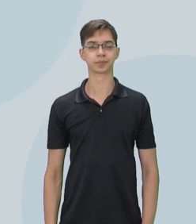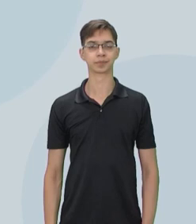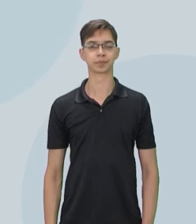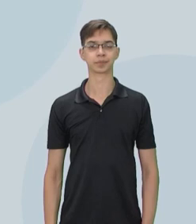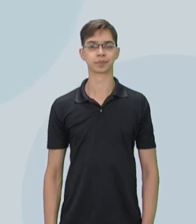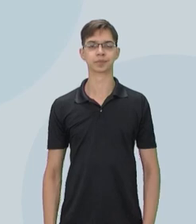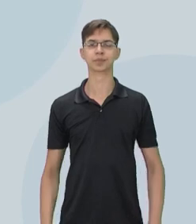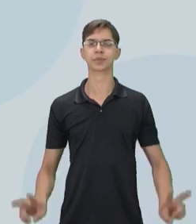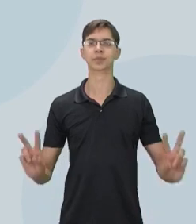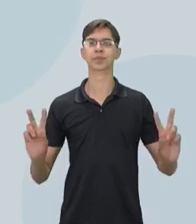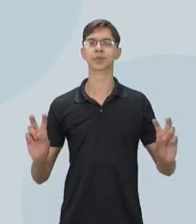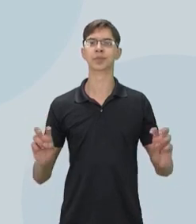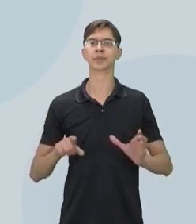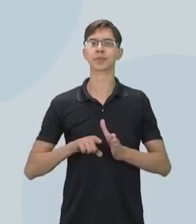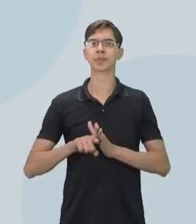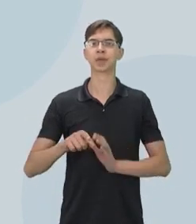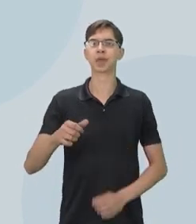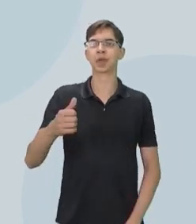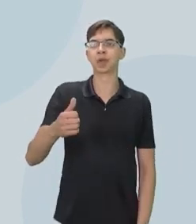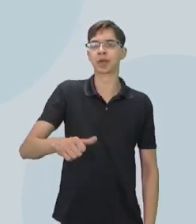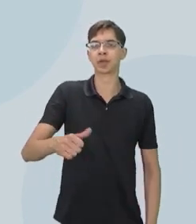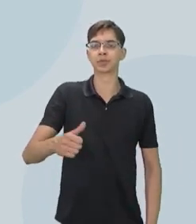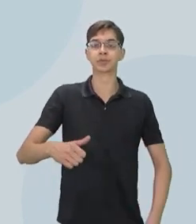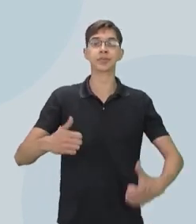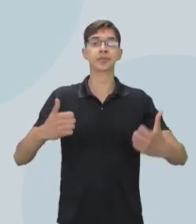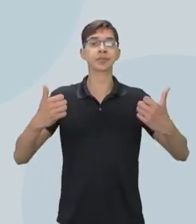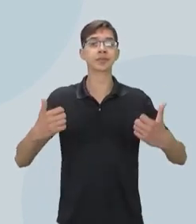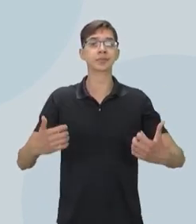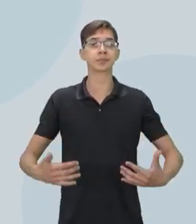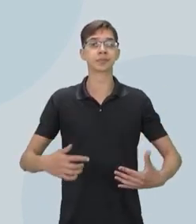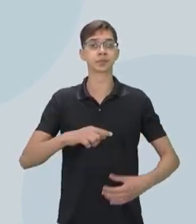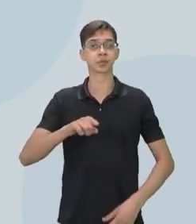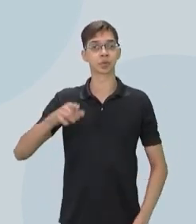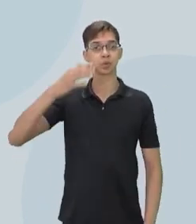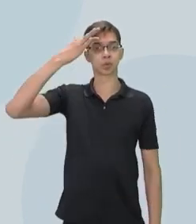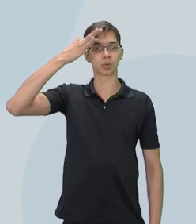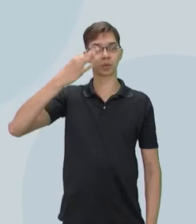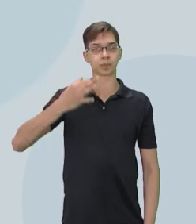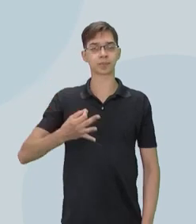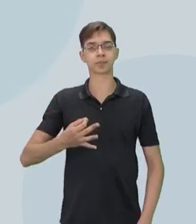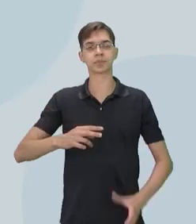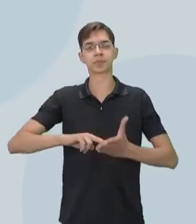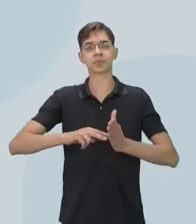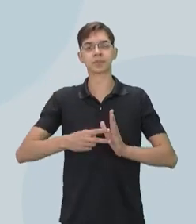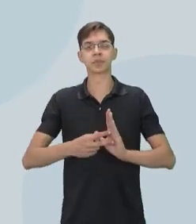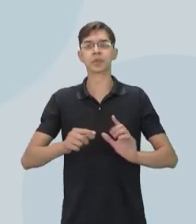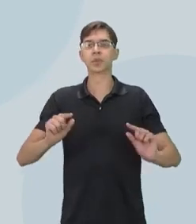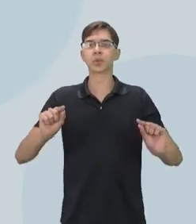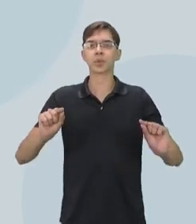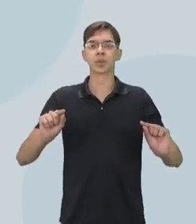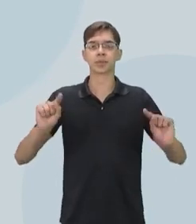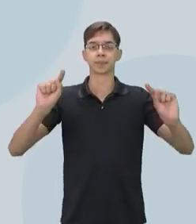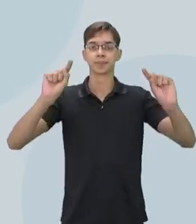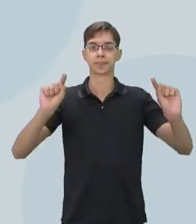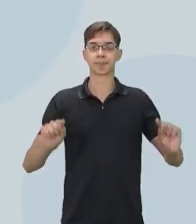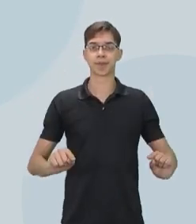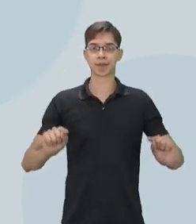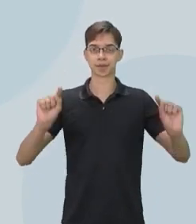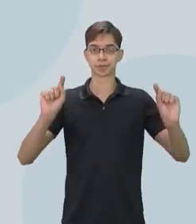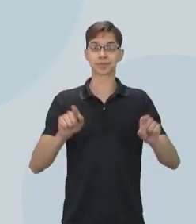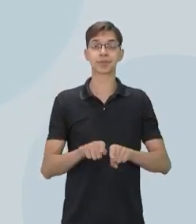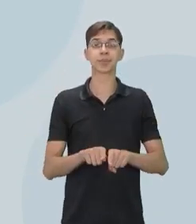Questão 11. Descrição da habilidade. Compreender o significado das matrizes e das operações entre elas